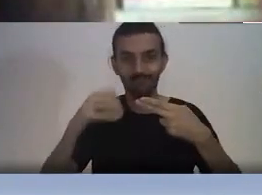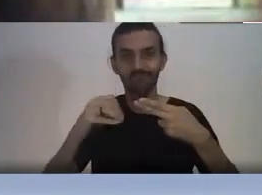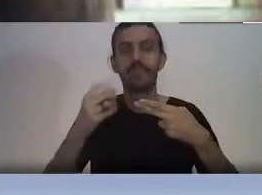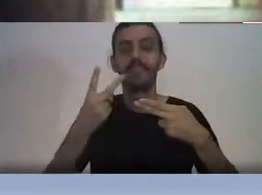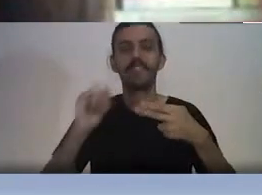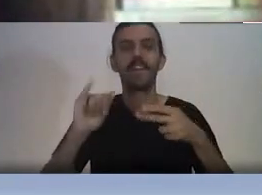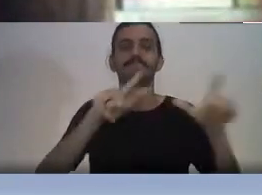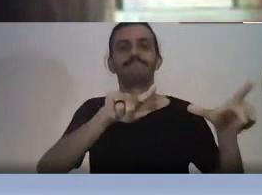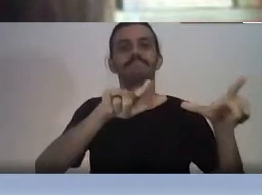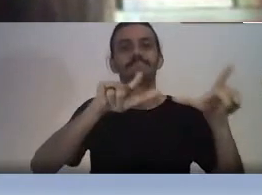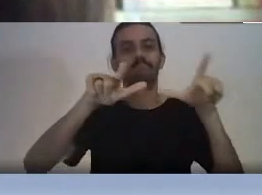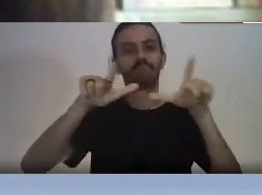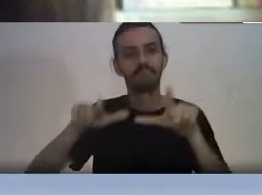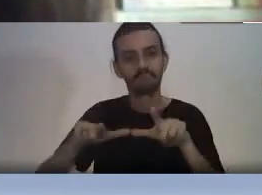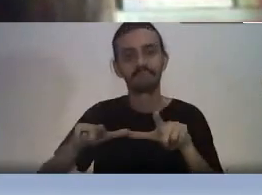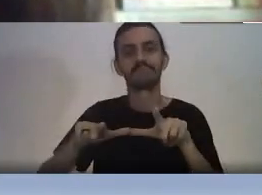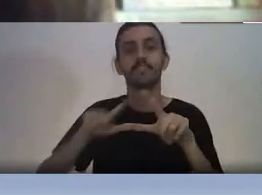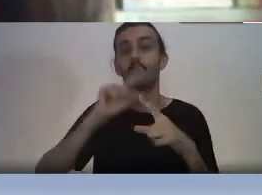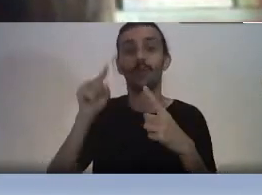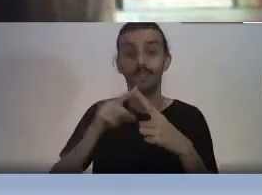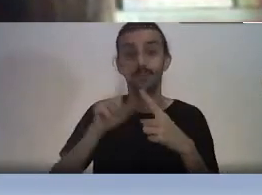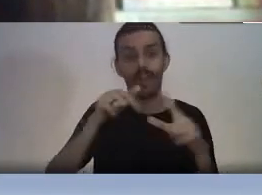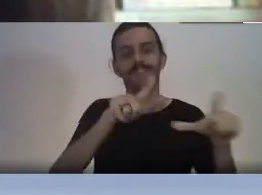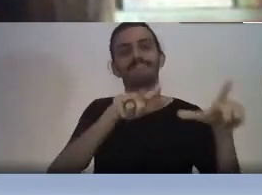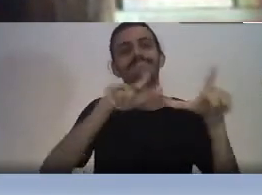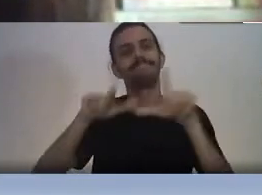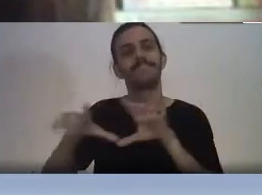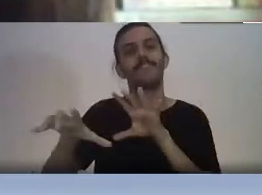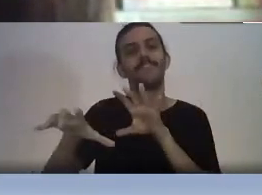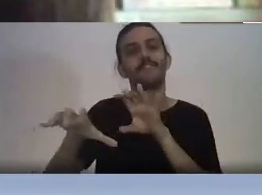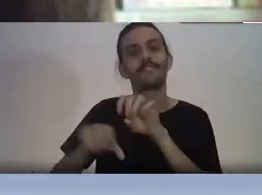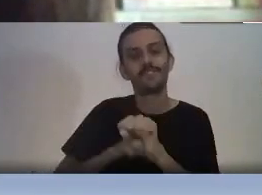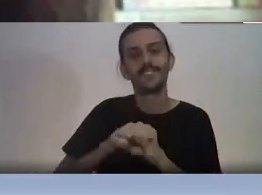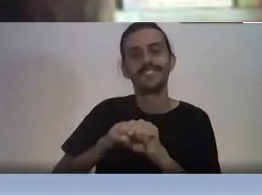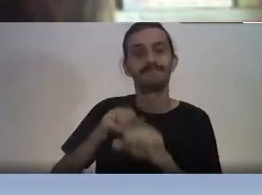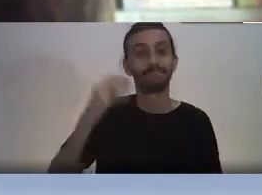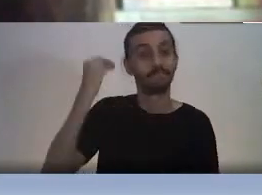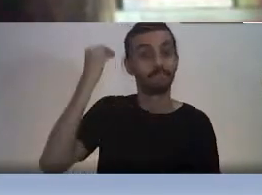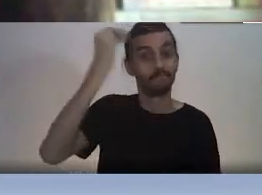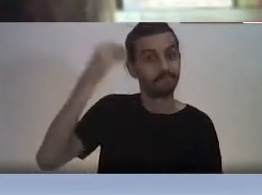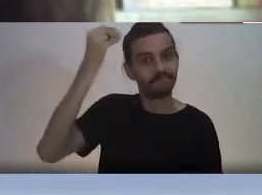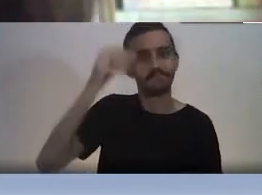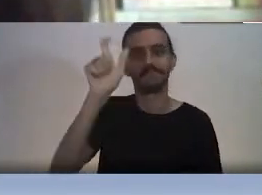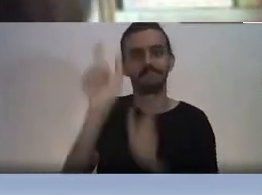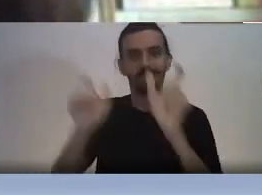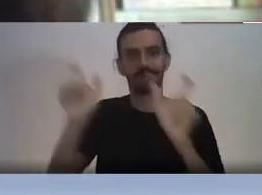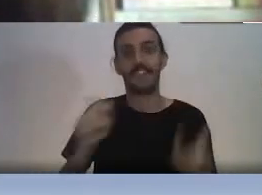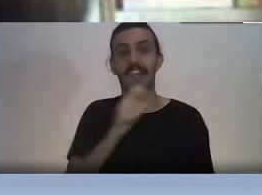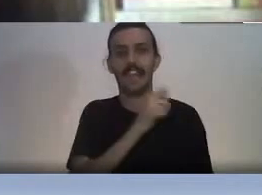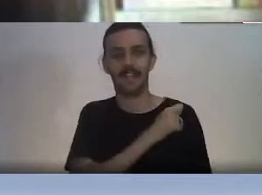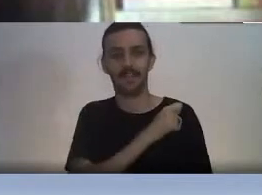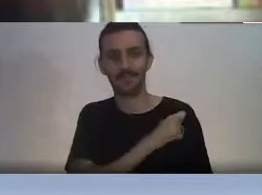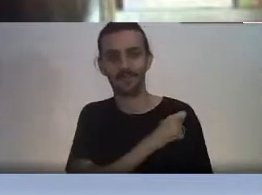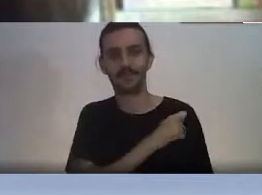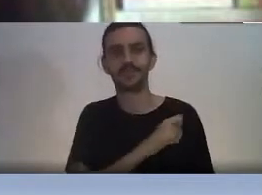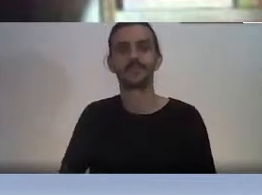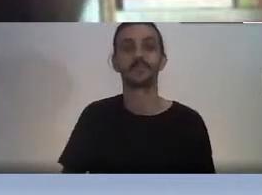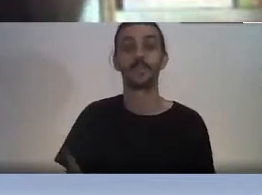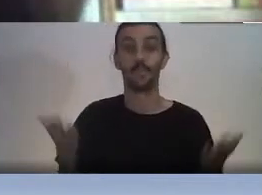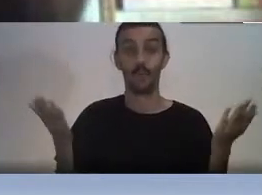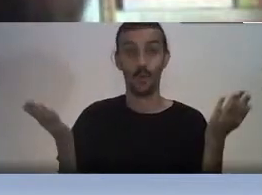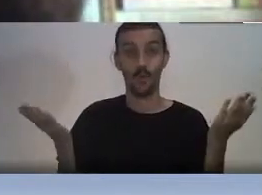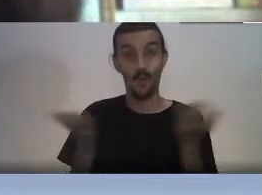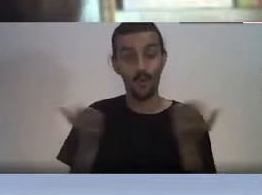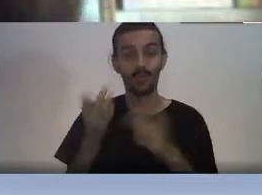Alegre, que tem por finalidade proceder à outorga de grau aos graduandos do curso superior de Psicologia,